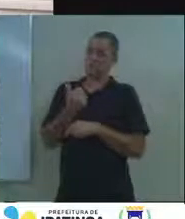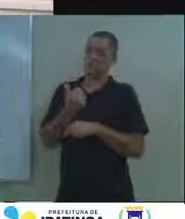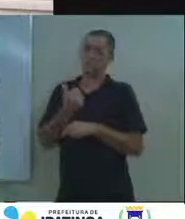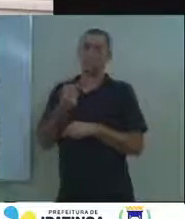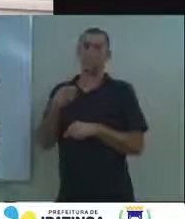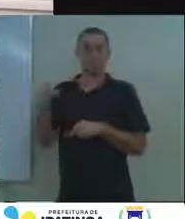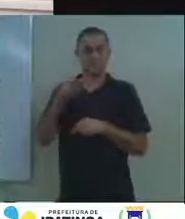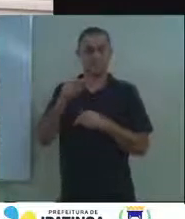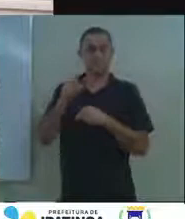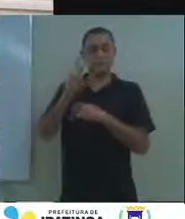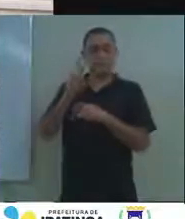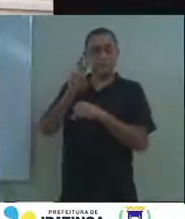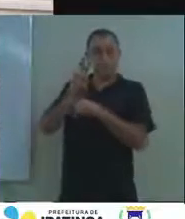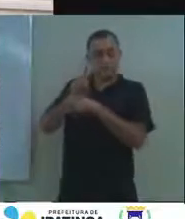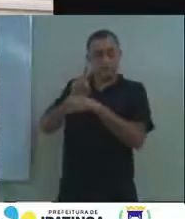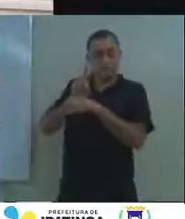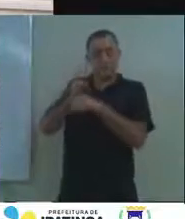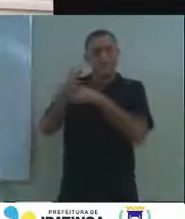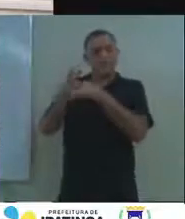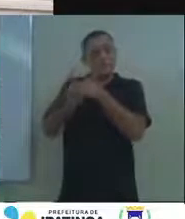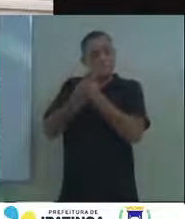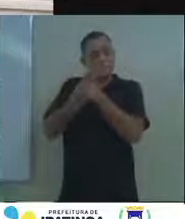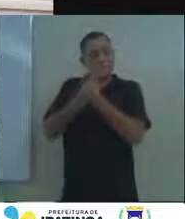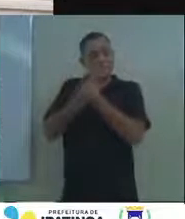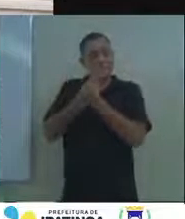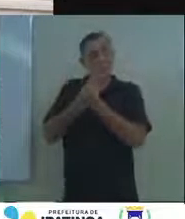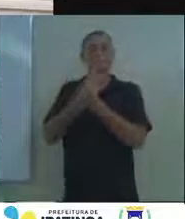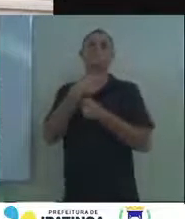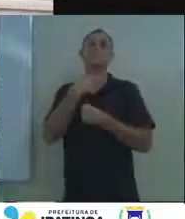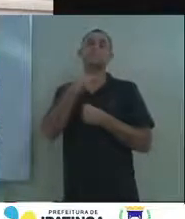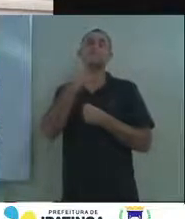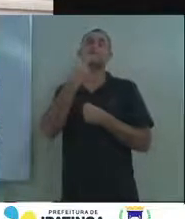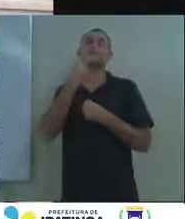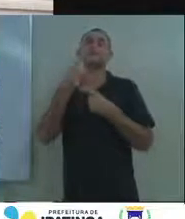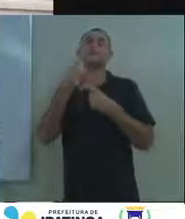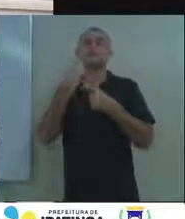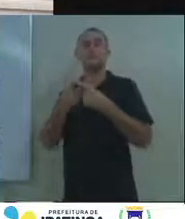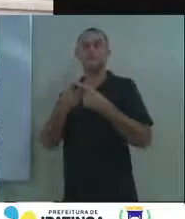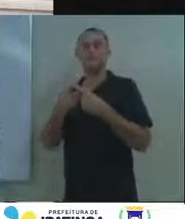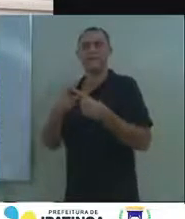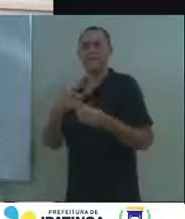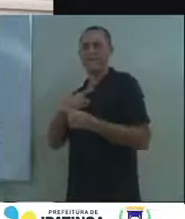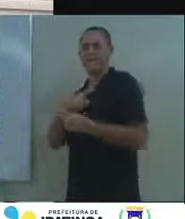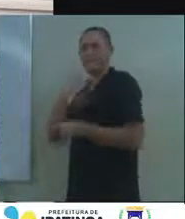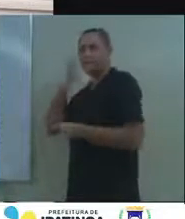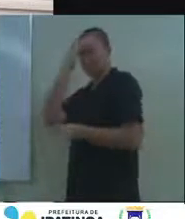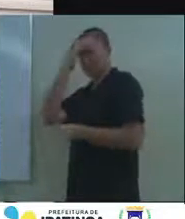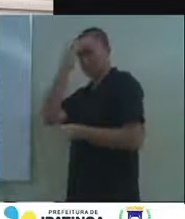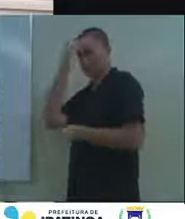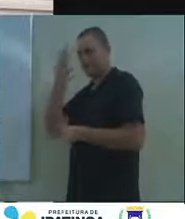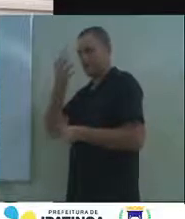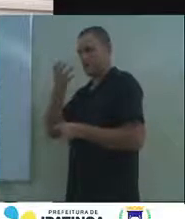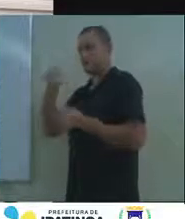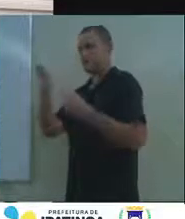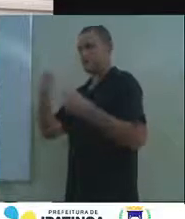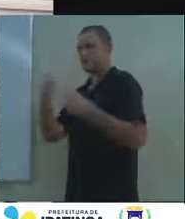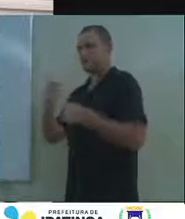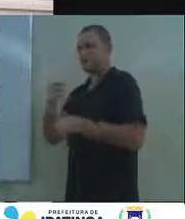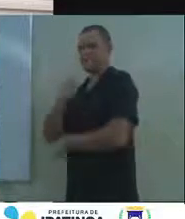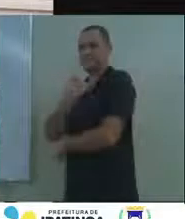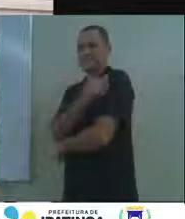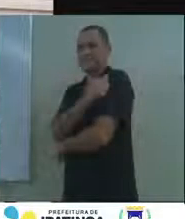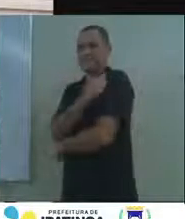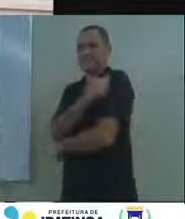que cuidar da sua voz? Tem gente que precisa dela. Olha só, ainda colocaram a hashtag, professor, cuide de